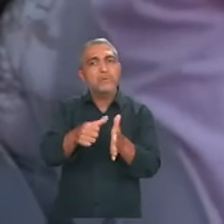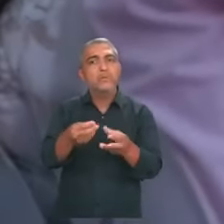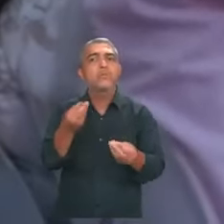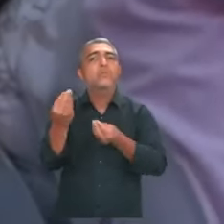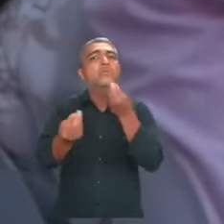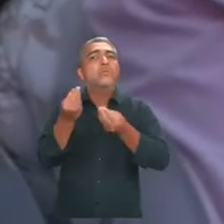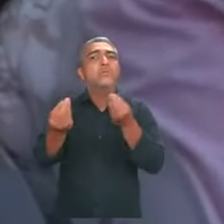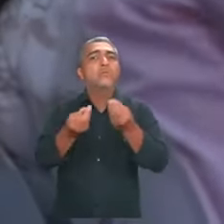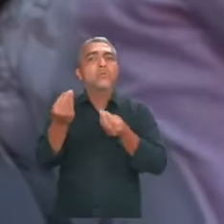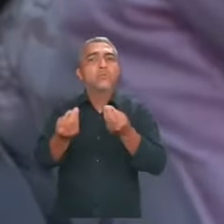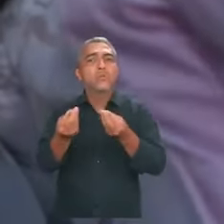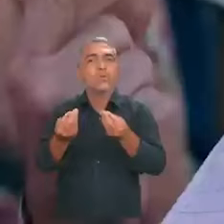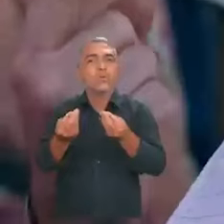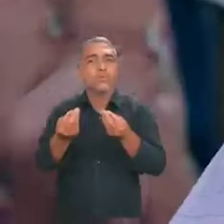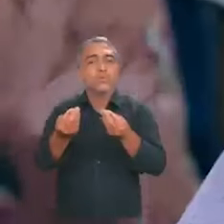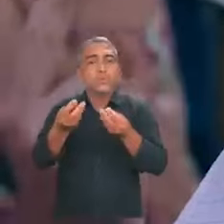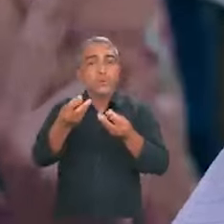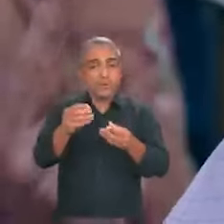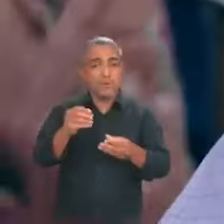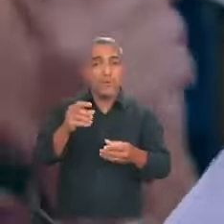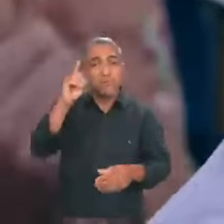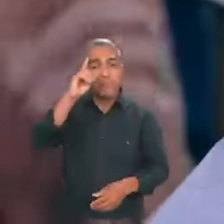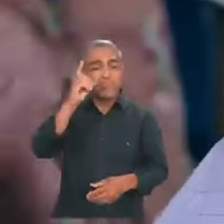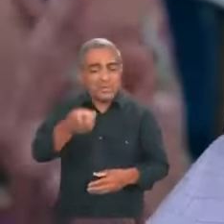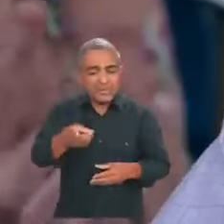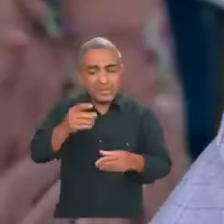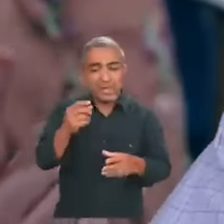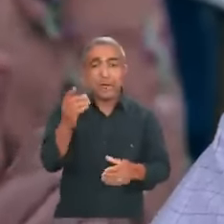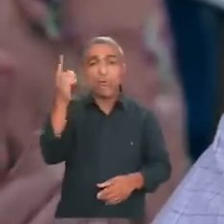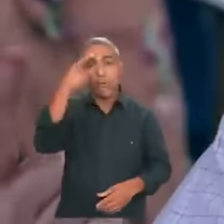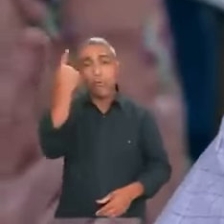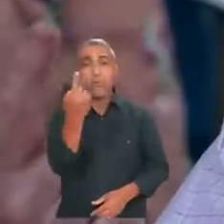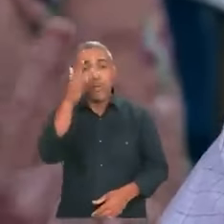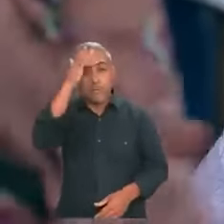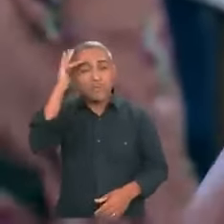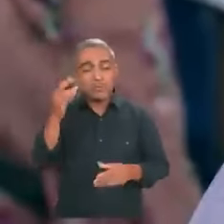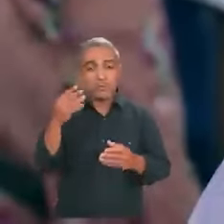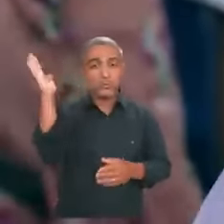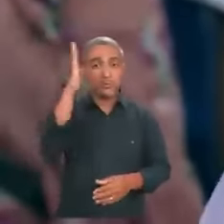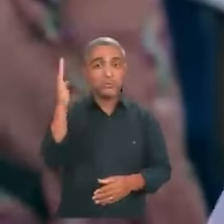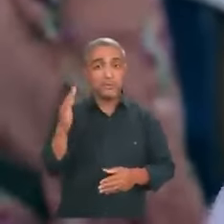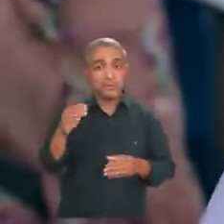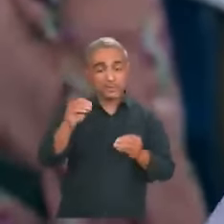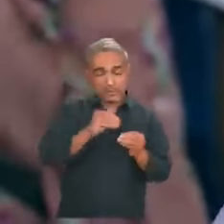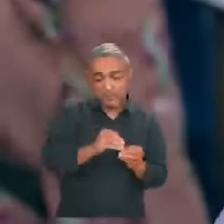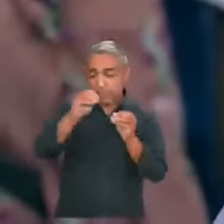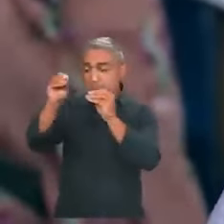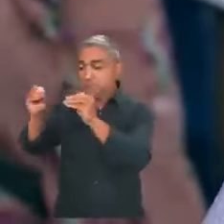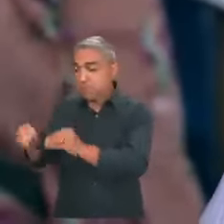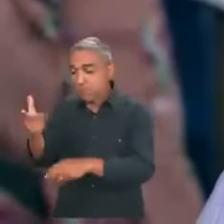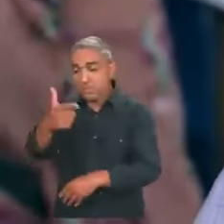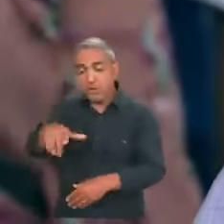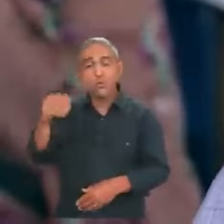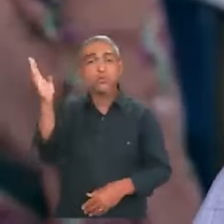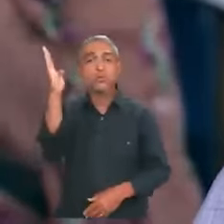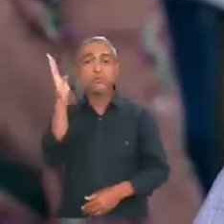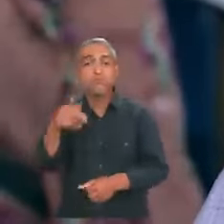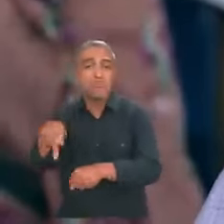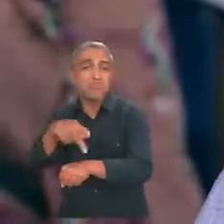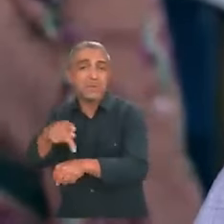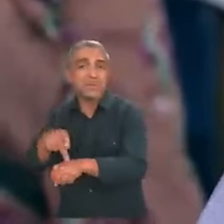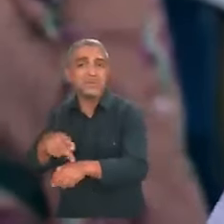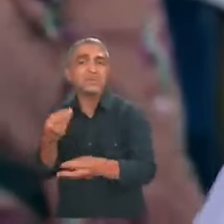país qualquer sair daqui questões financeiras muitas vezes como que eles vão entrar num país que não quer